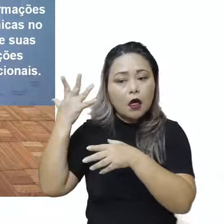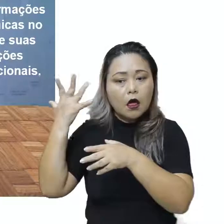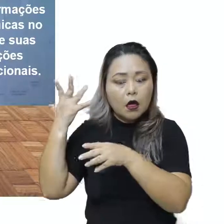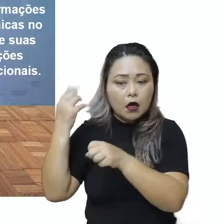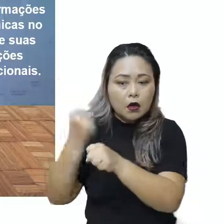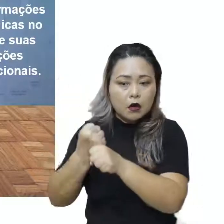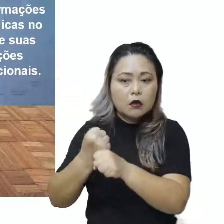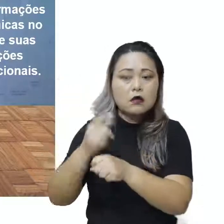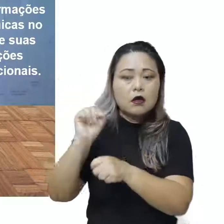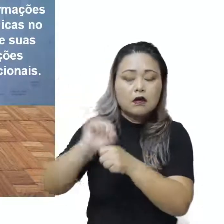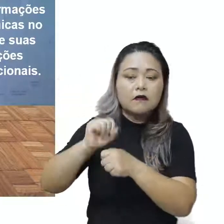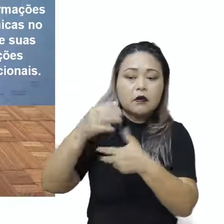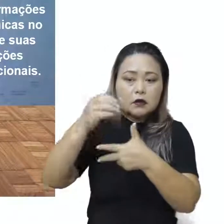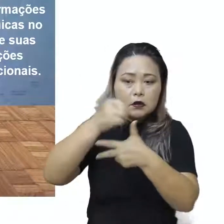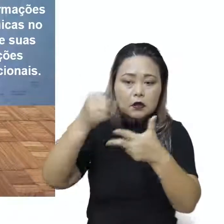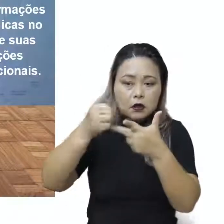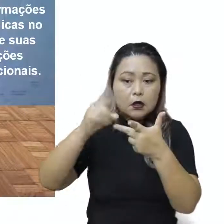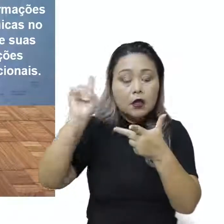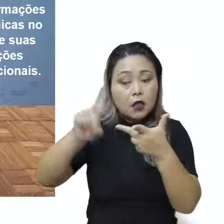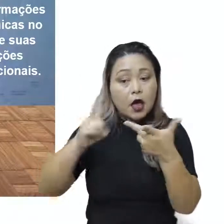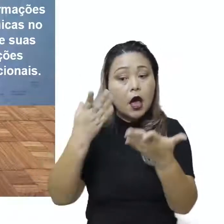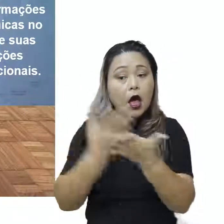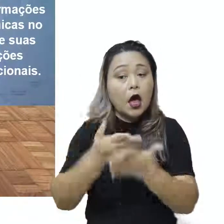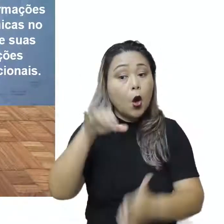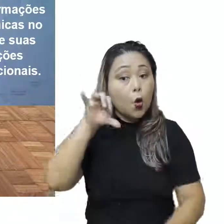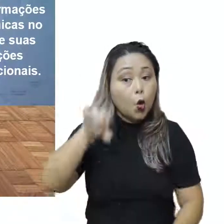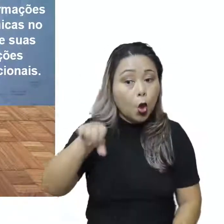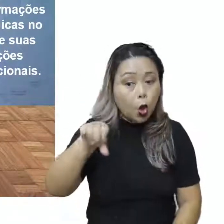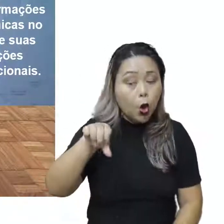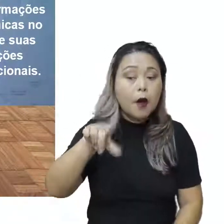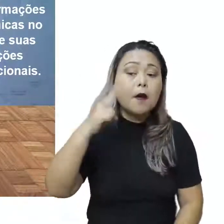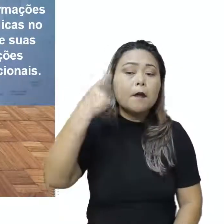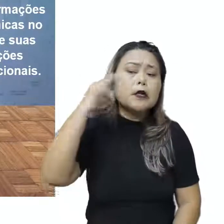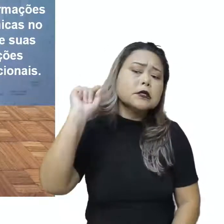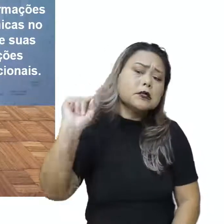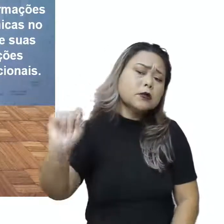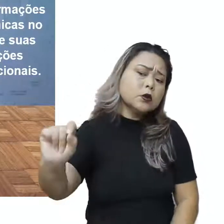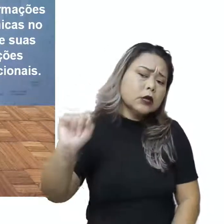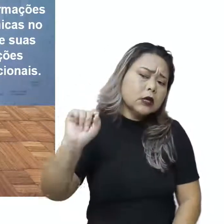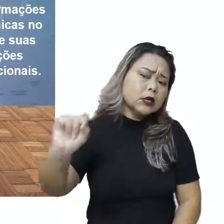aula 9, tá? Pensando em quê?